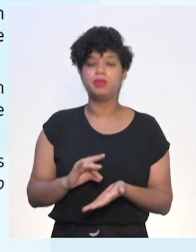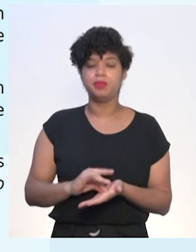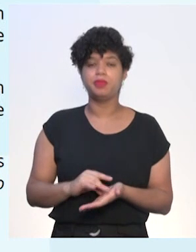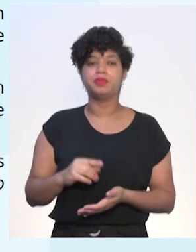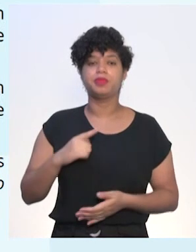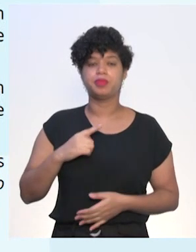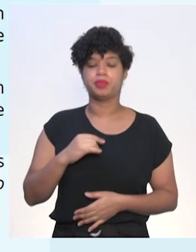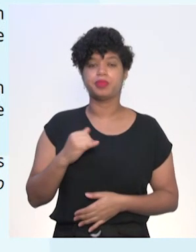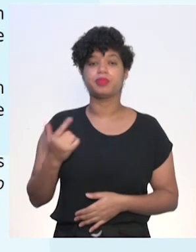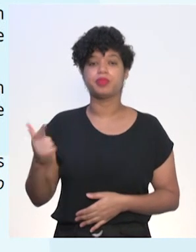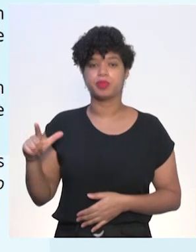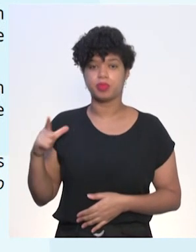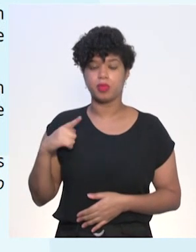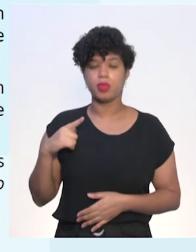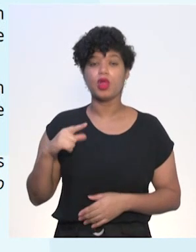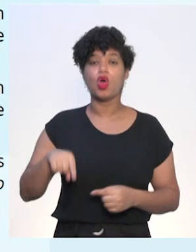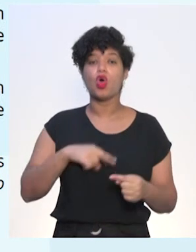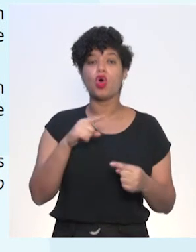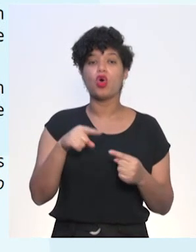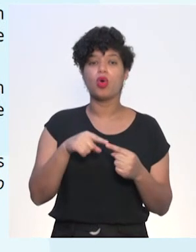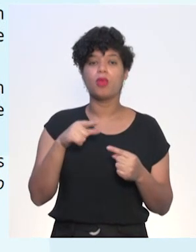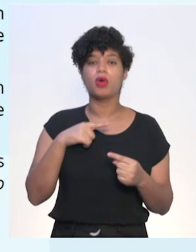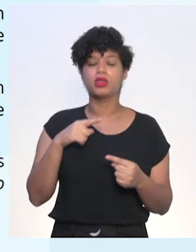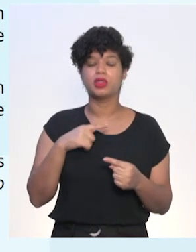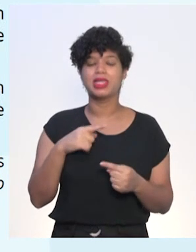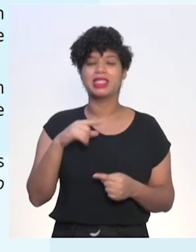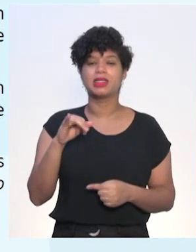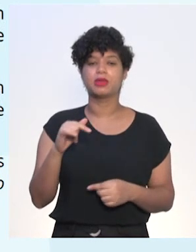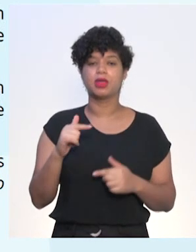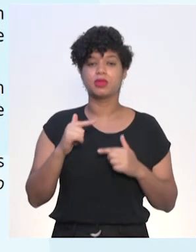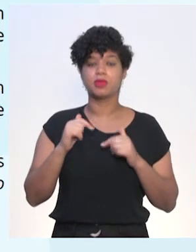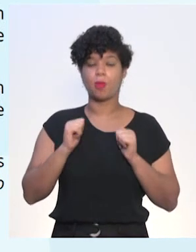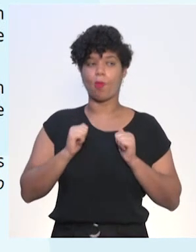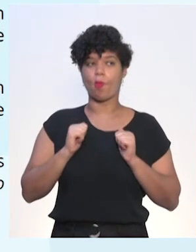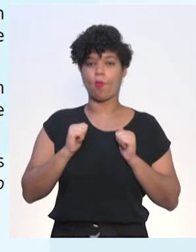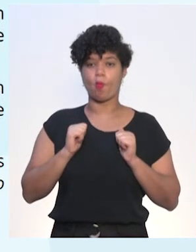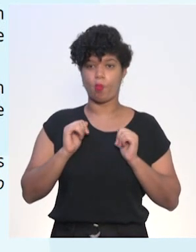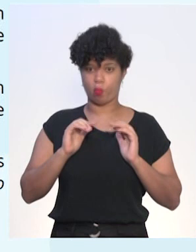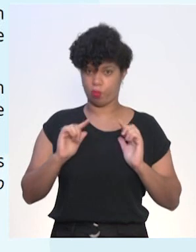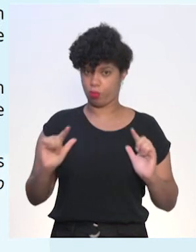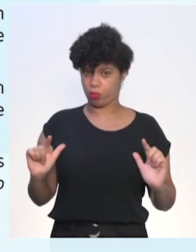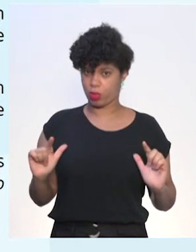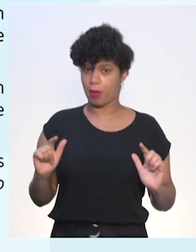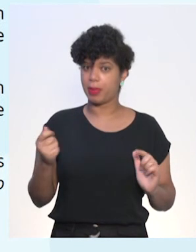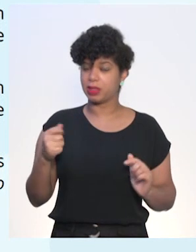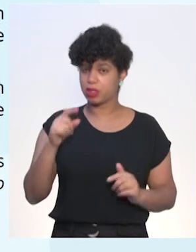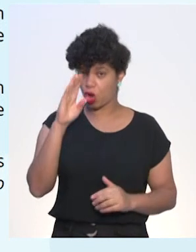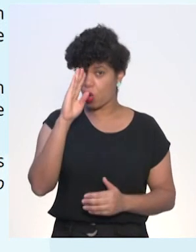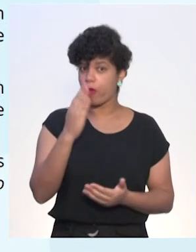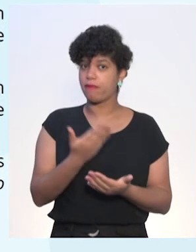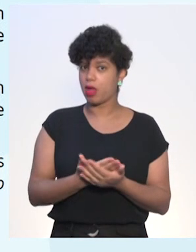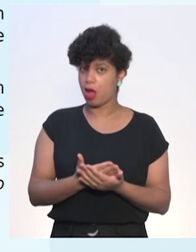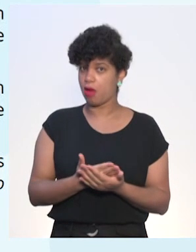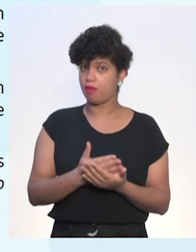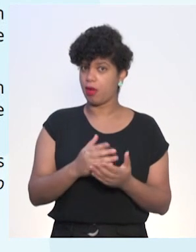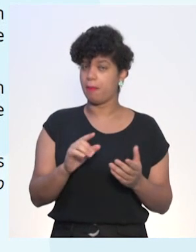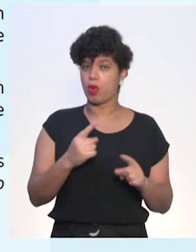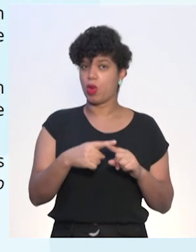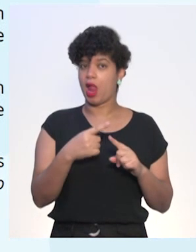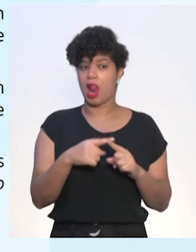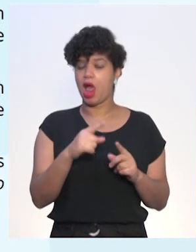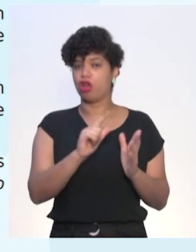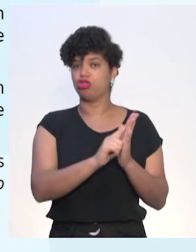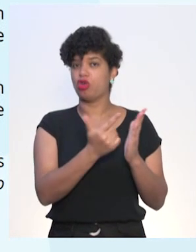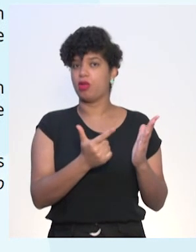isso é muito importante em a pretensão de ser neutra e confiável trazem se